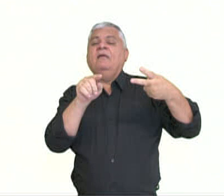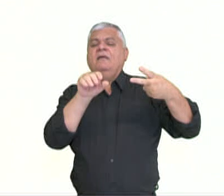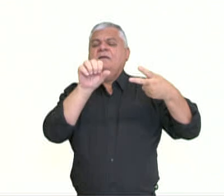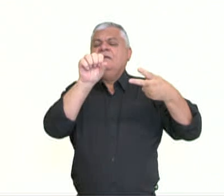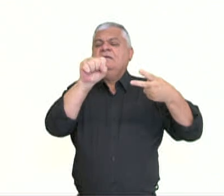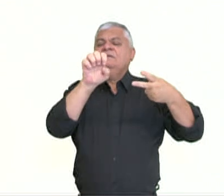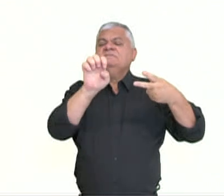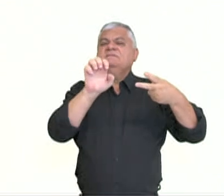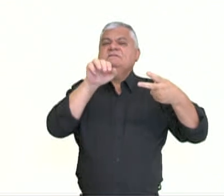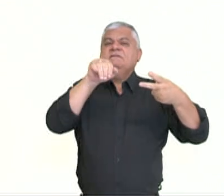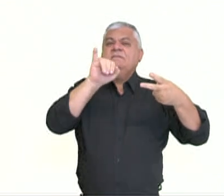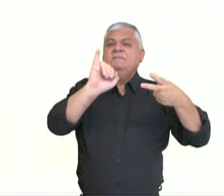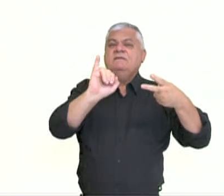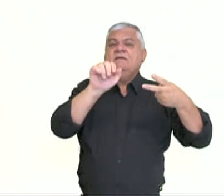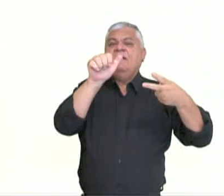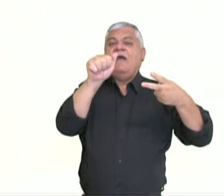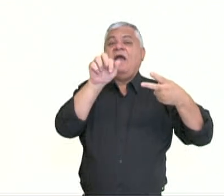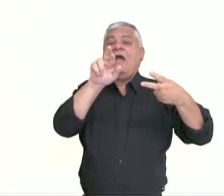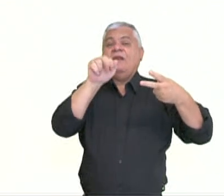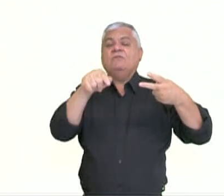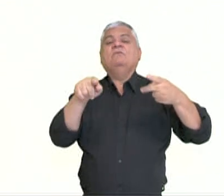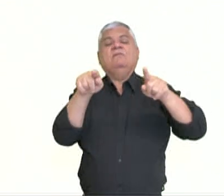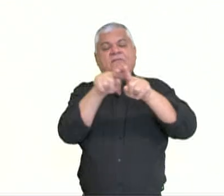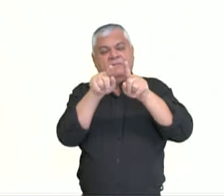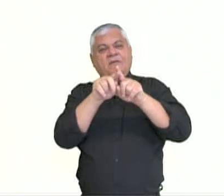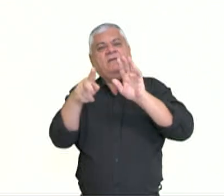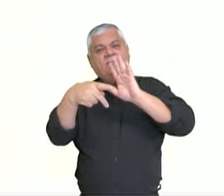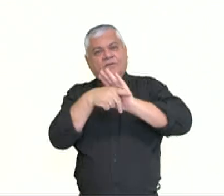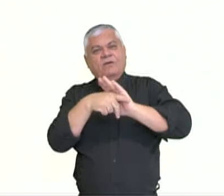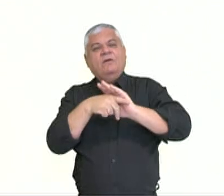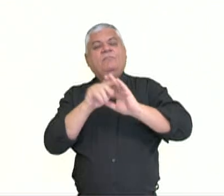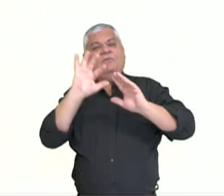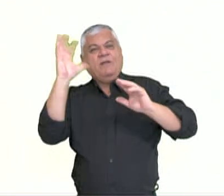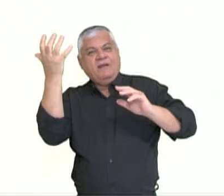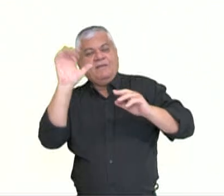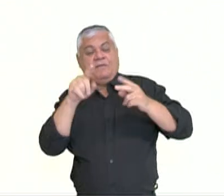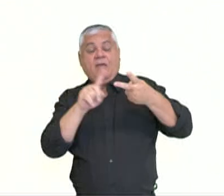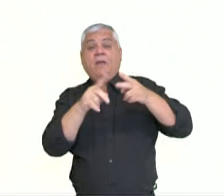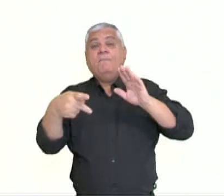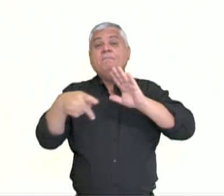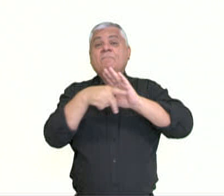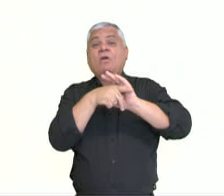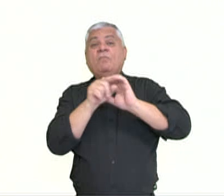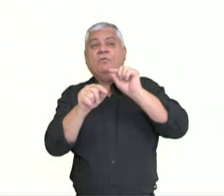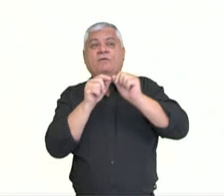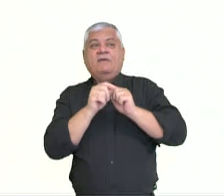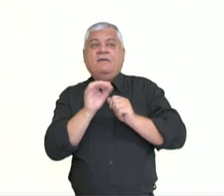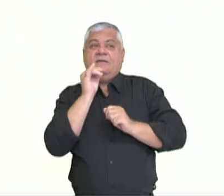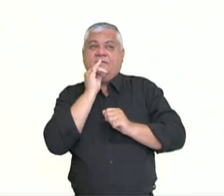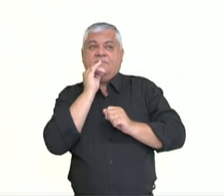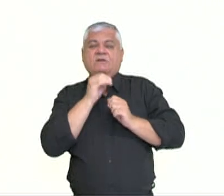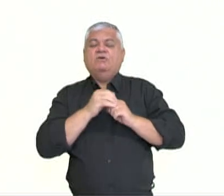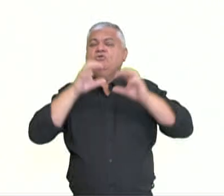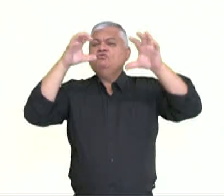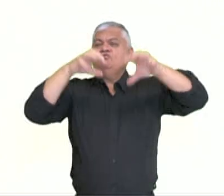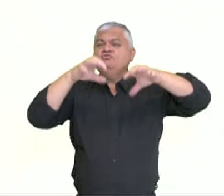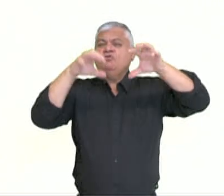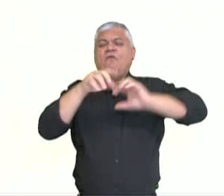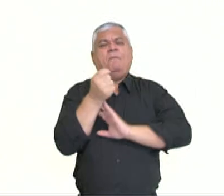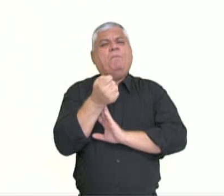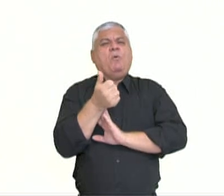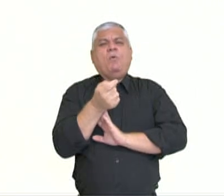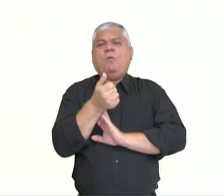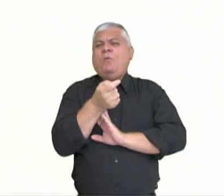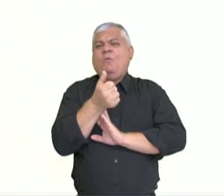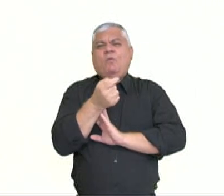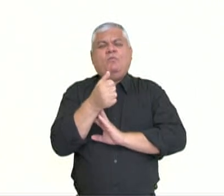Que é uma divisão também dentro do clima tropical. Por quê? Porque ele tem características do quê? De baixa incidência de